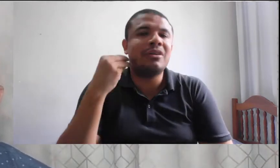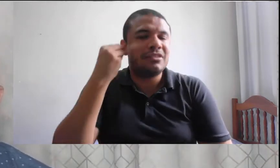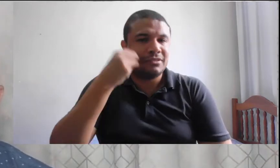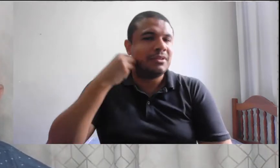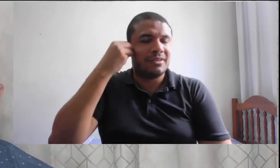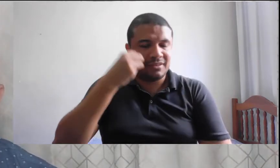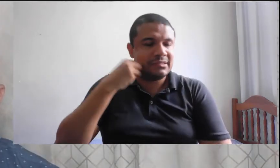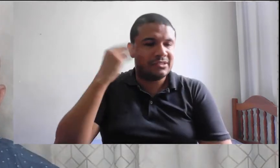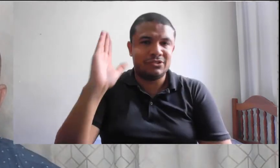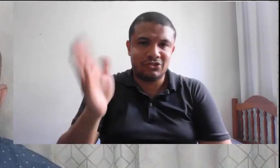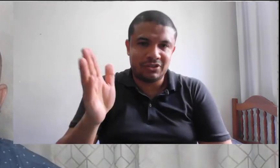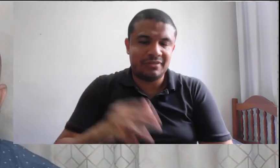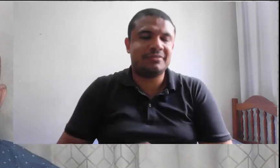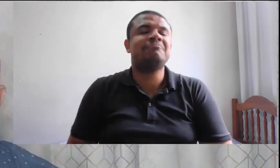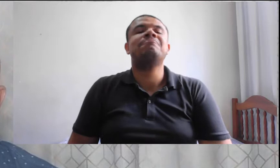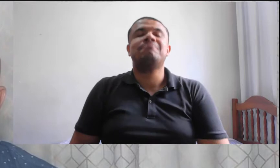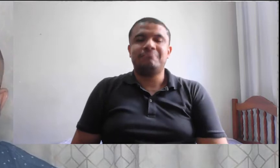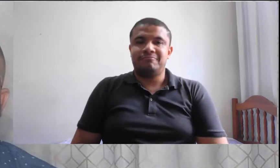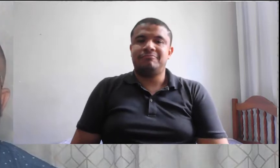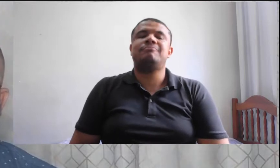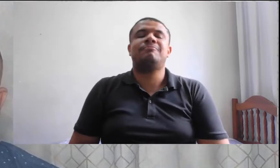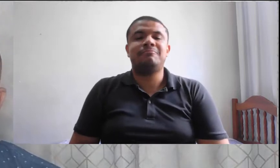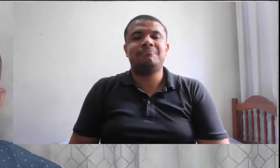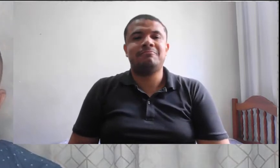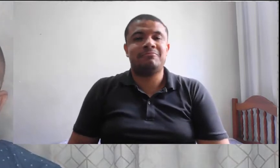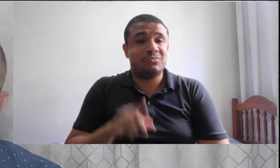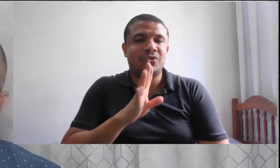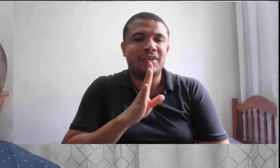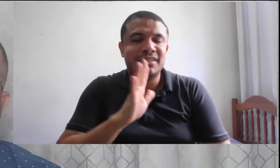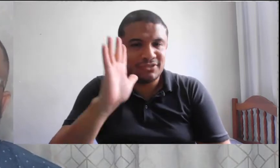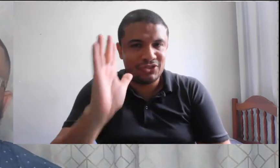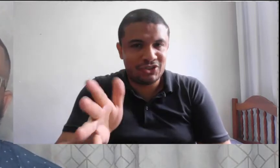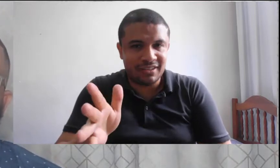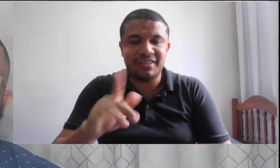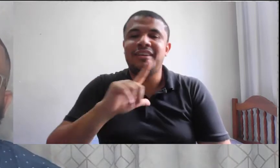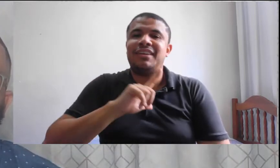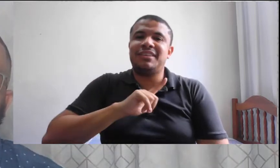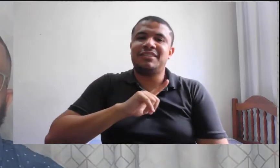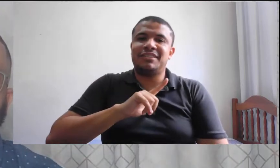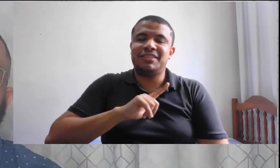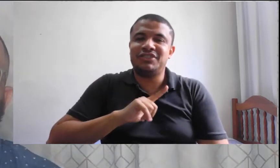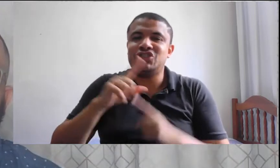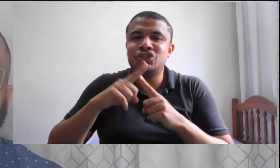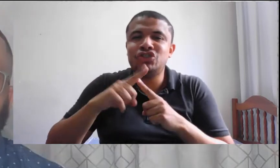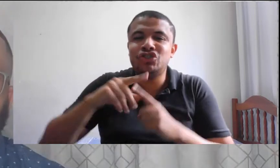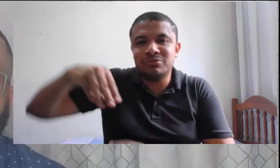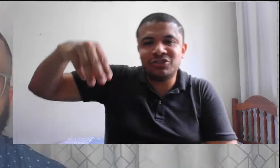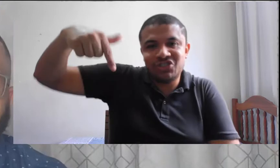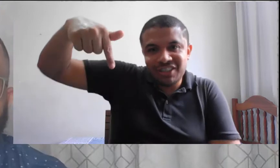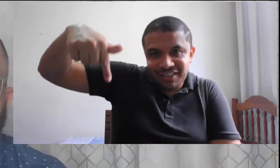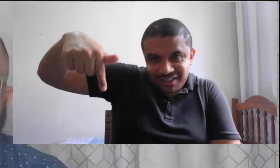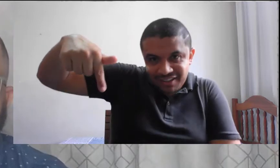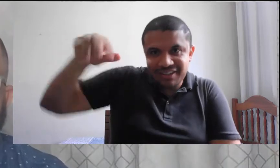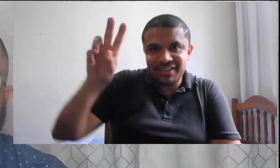mas nós então usávamos lamparina, aquela que era movida a querosene,